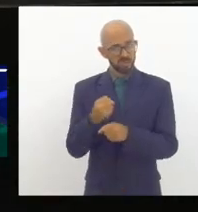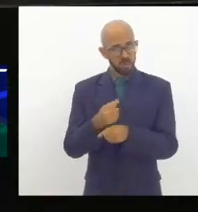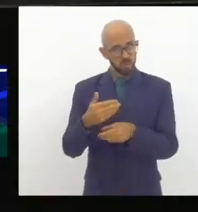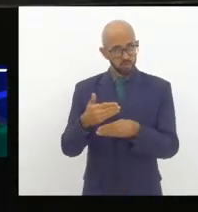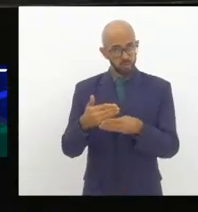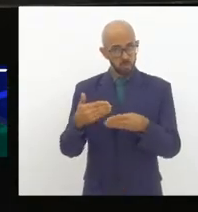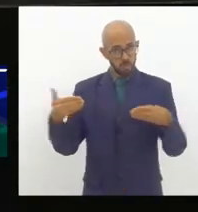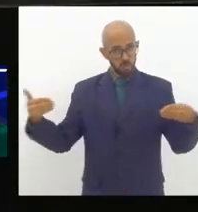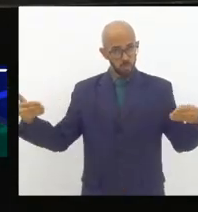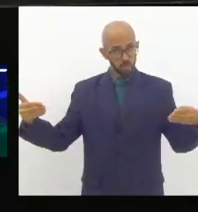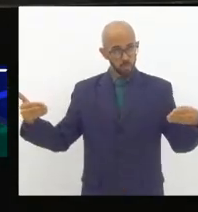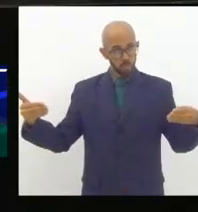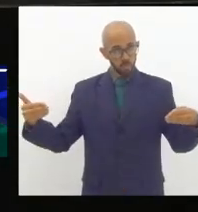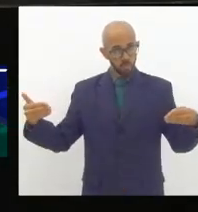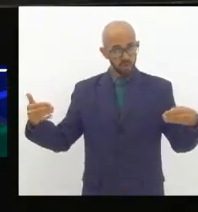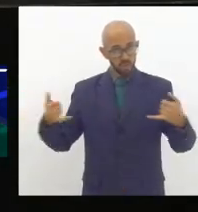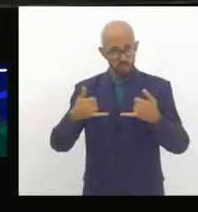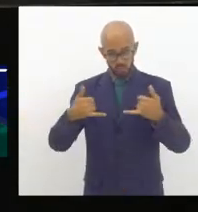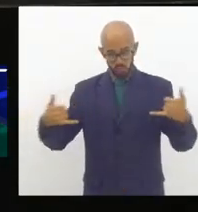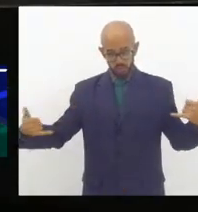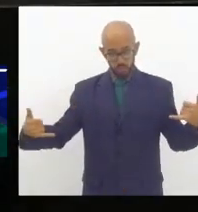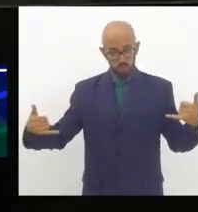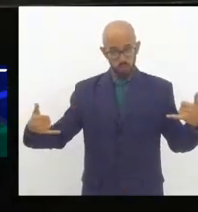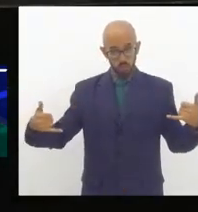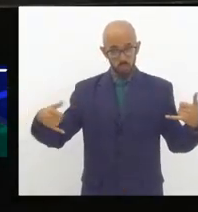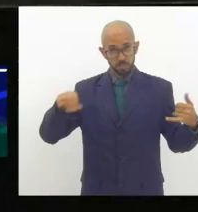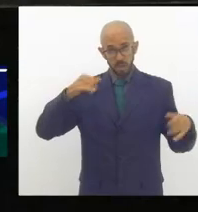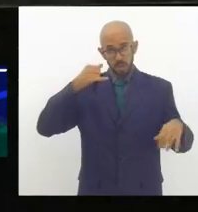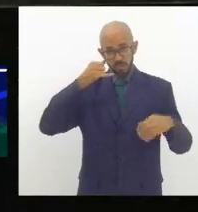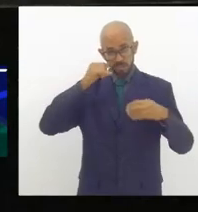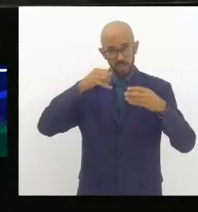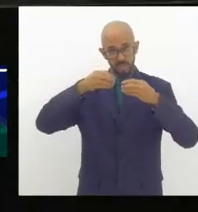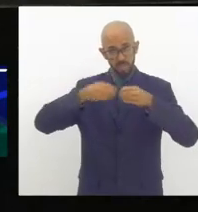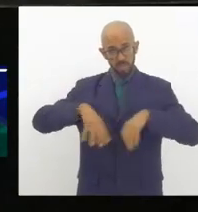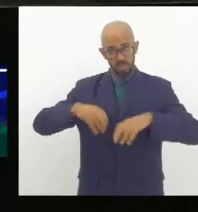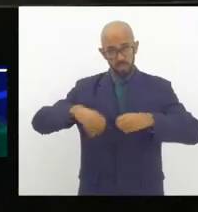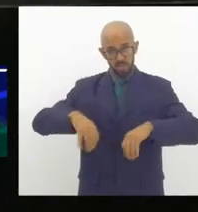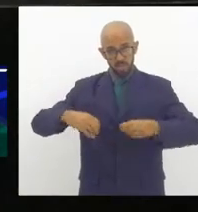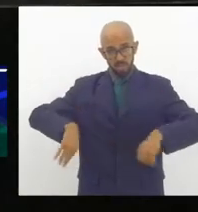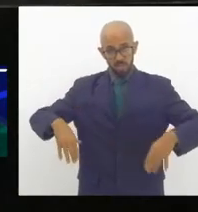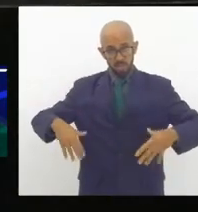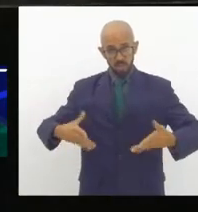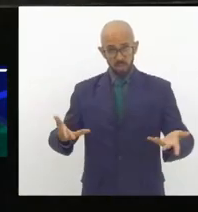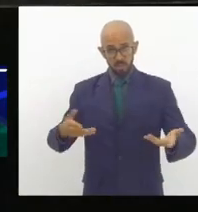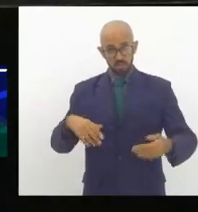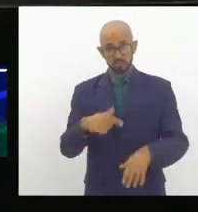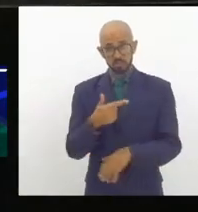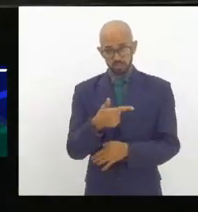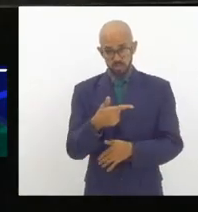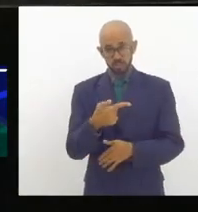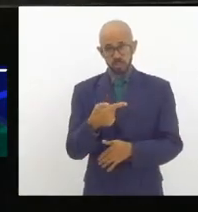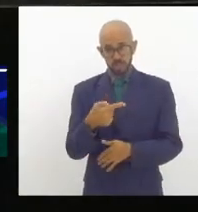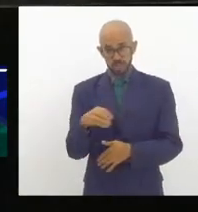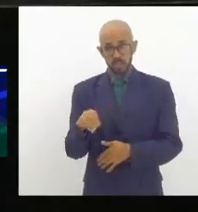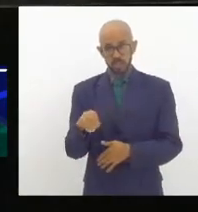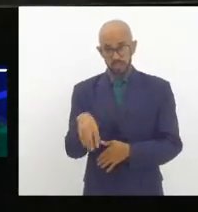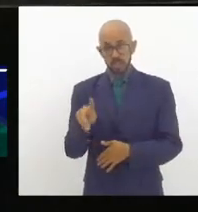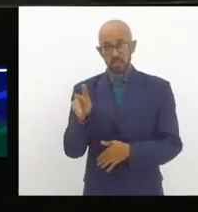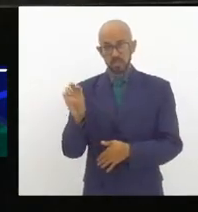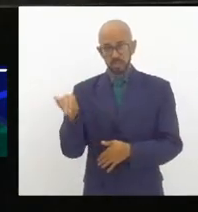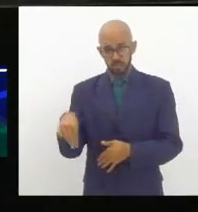e o cabo subterrâneo porque senão pode existir depredação do de 270 km